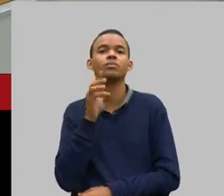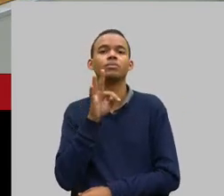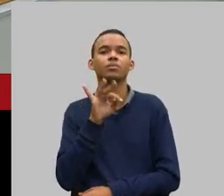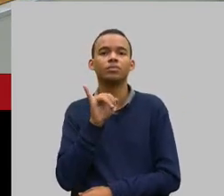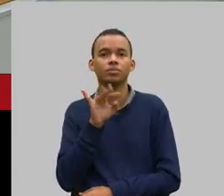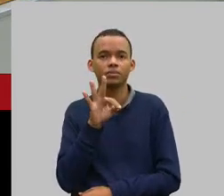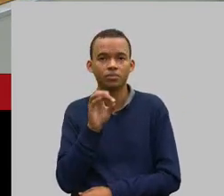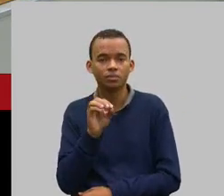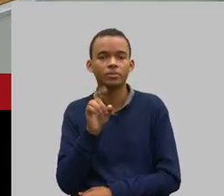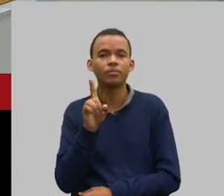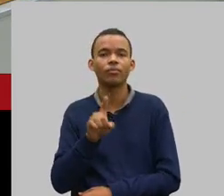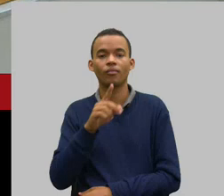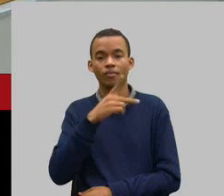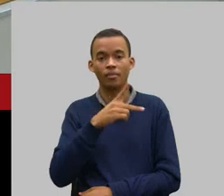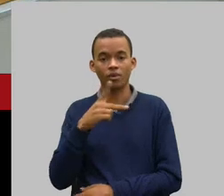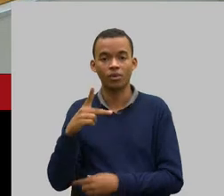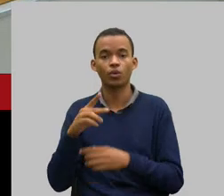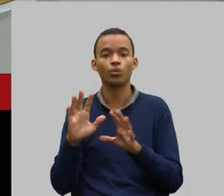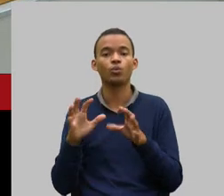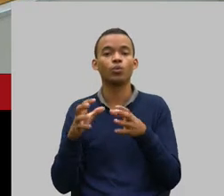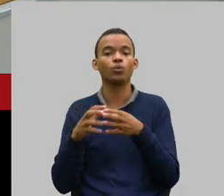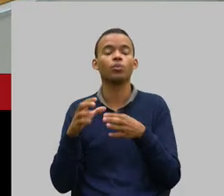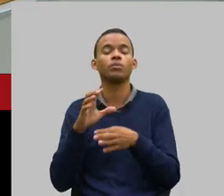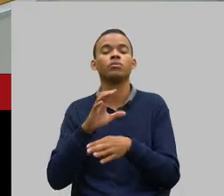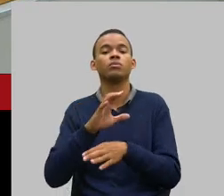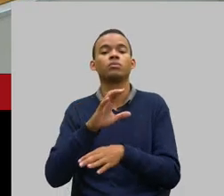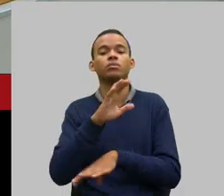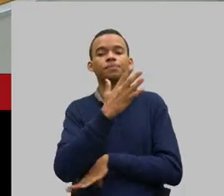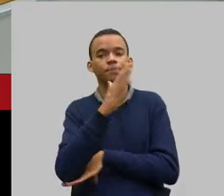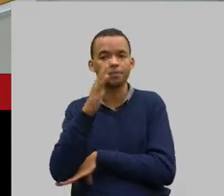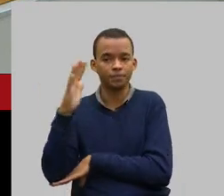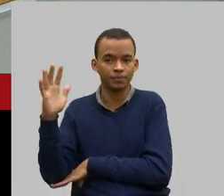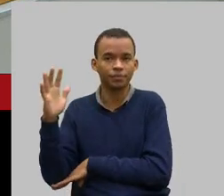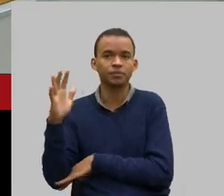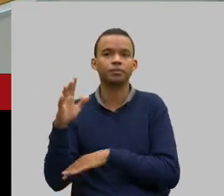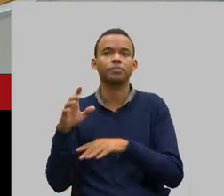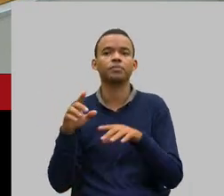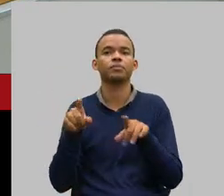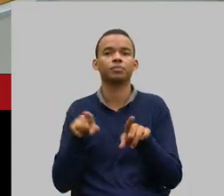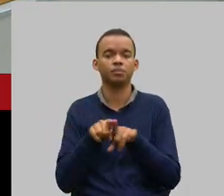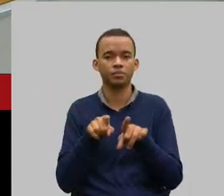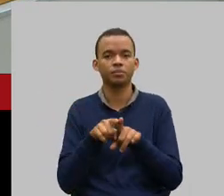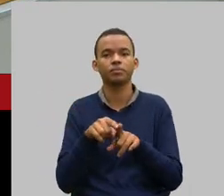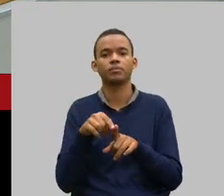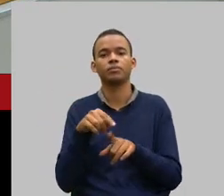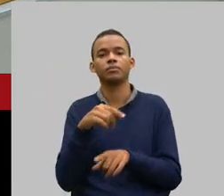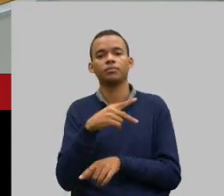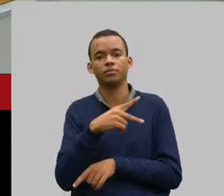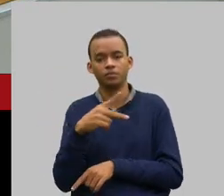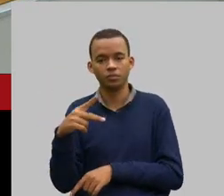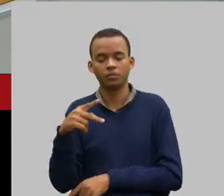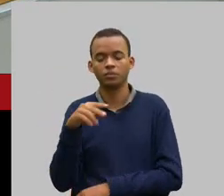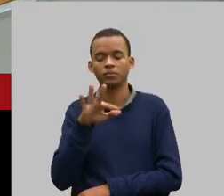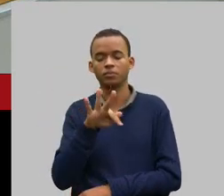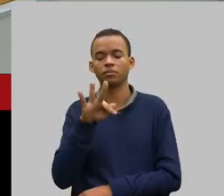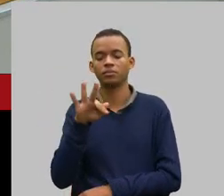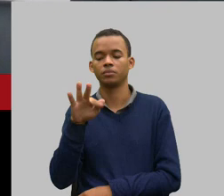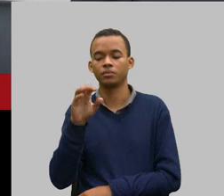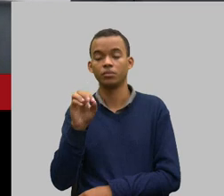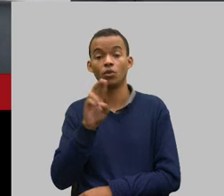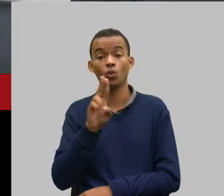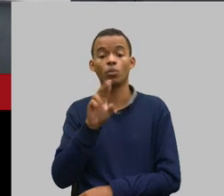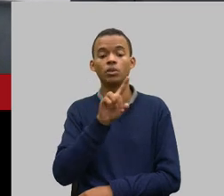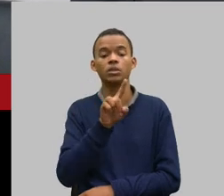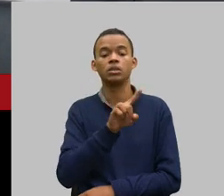da Comissão de de Meio Ambiente a nosso José Guilherme presidente da ffo É uma